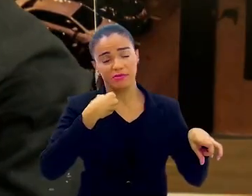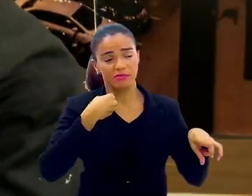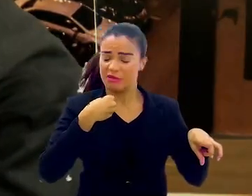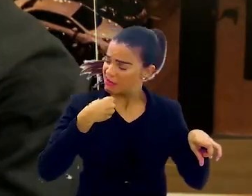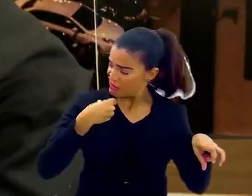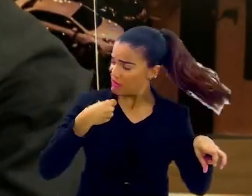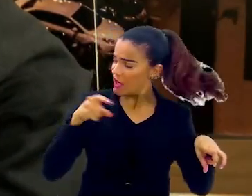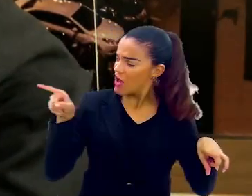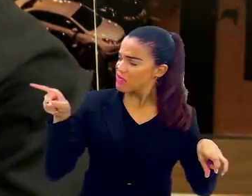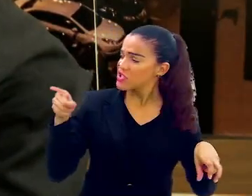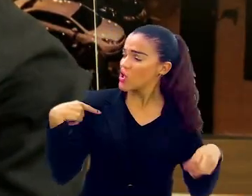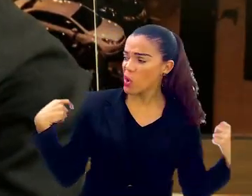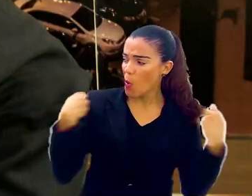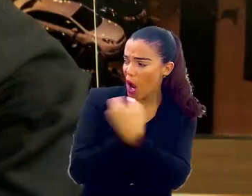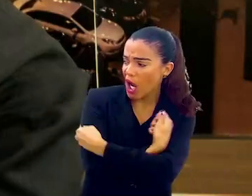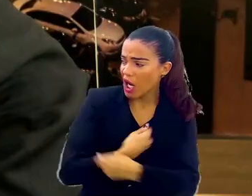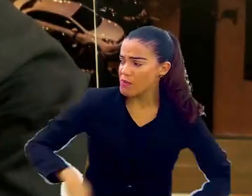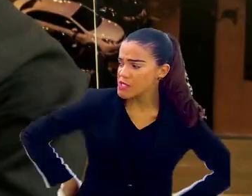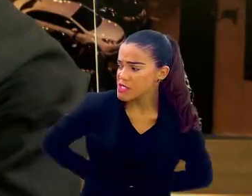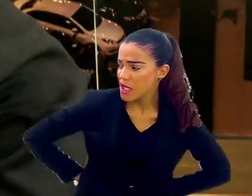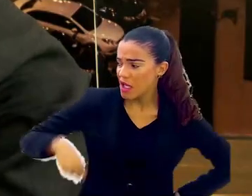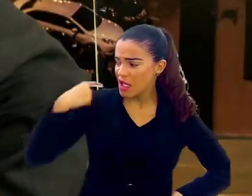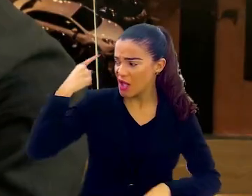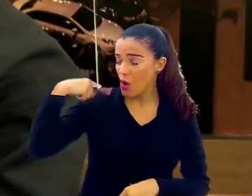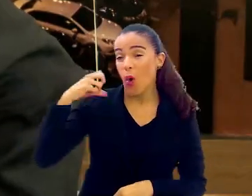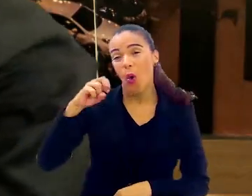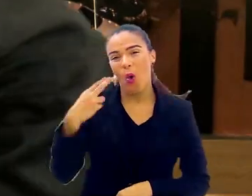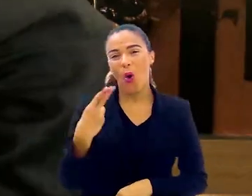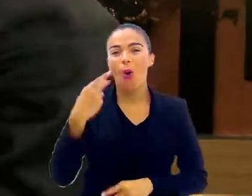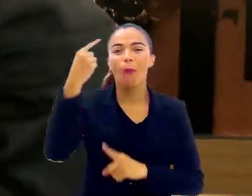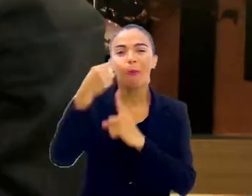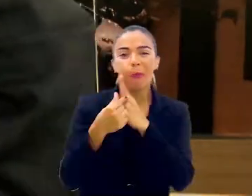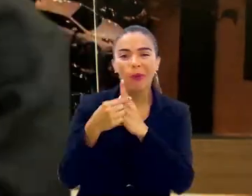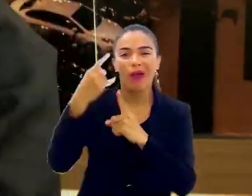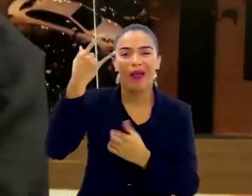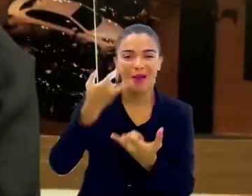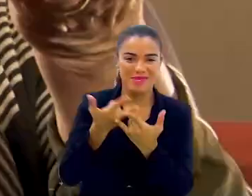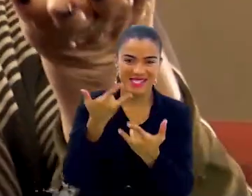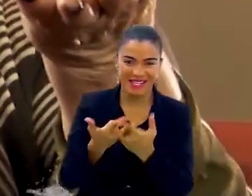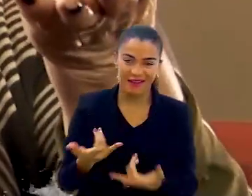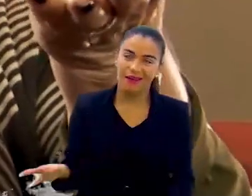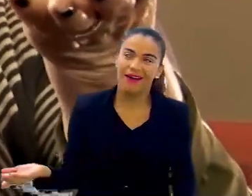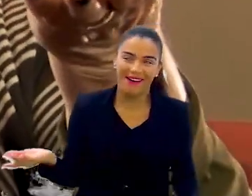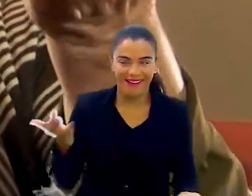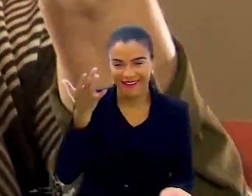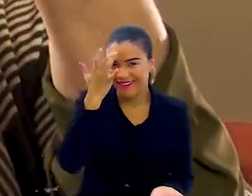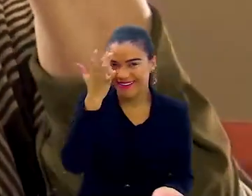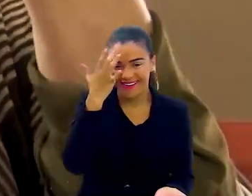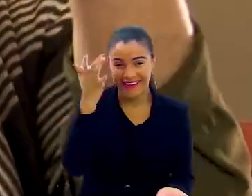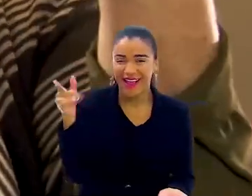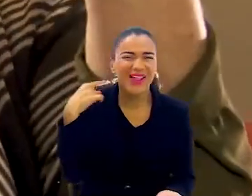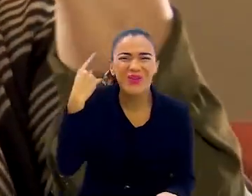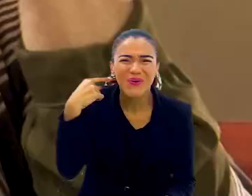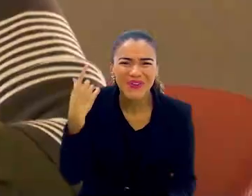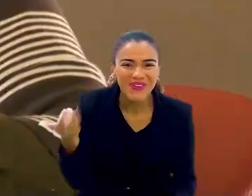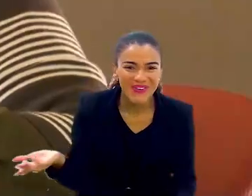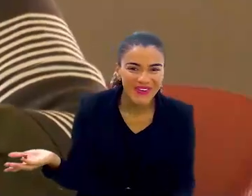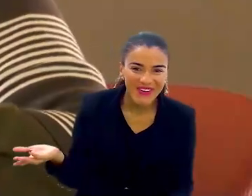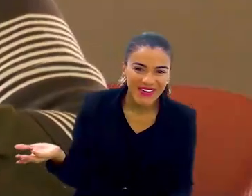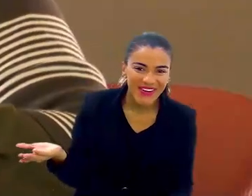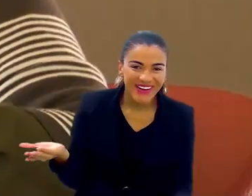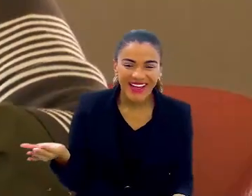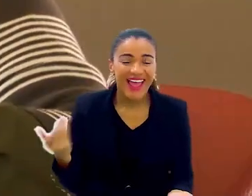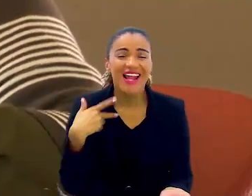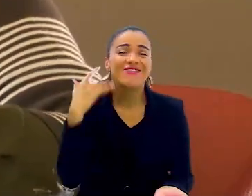Aí ela falou, deputado Paulo Ramos, só uma camisa de força. Eu gritei, ou de Vênus. Certo que é verdade, porque ele é doido.